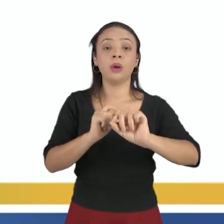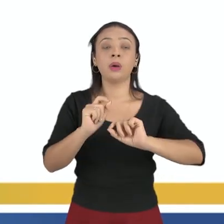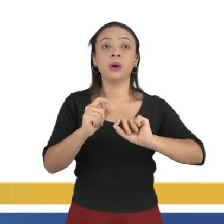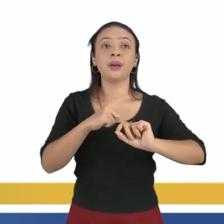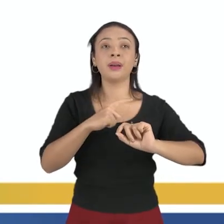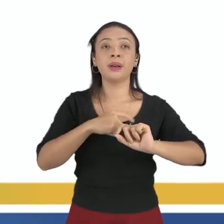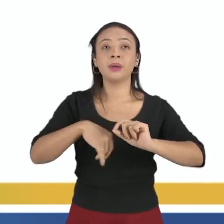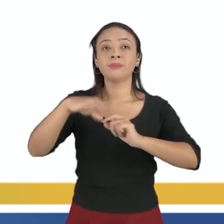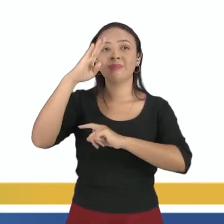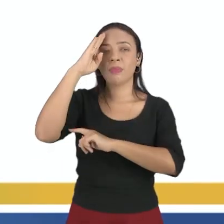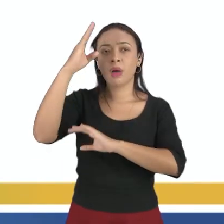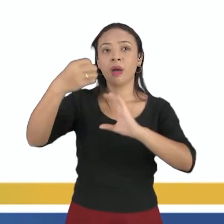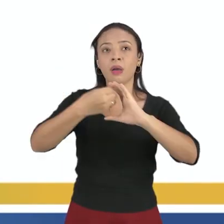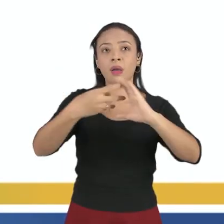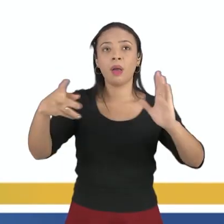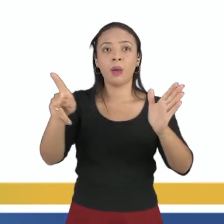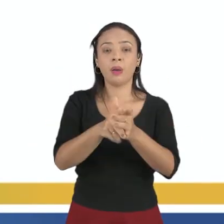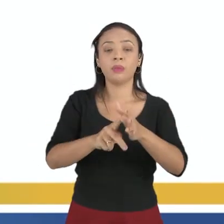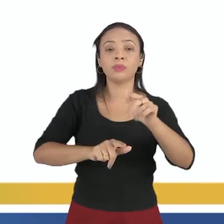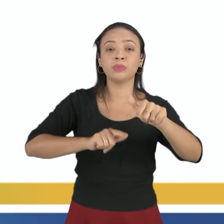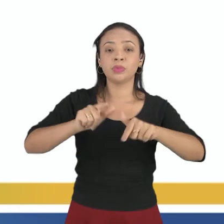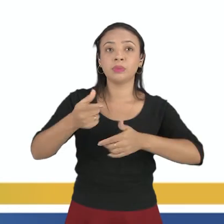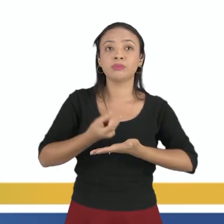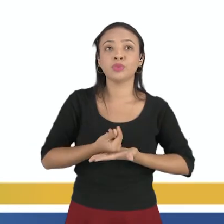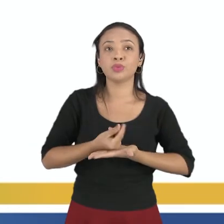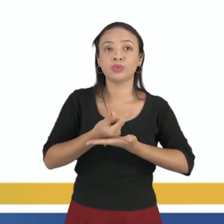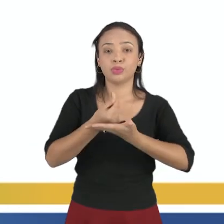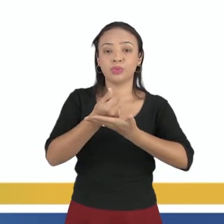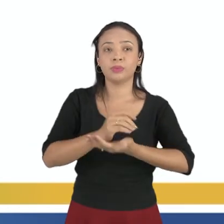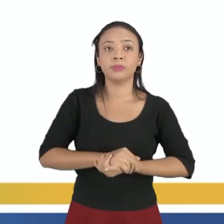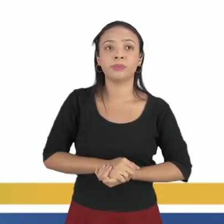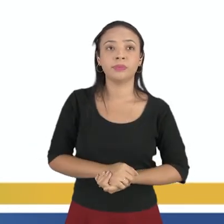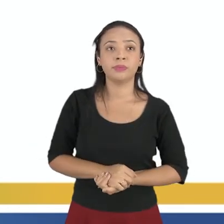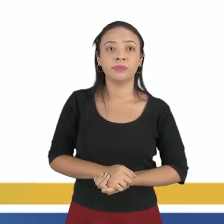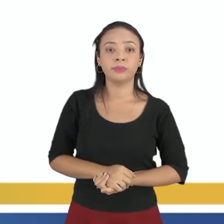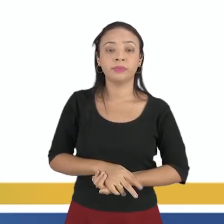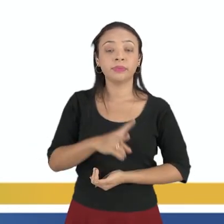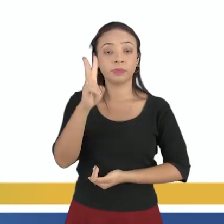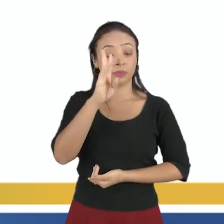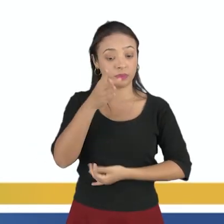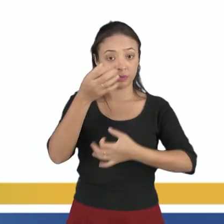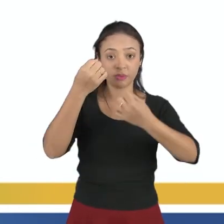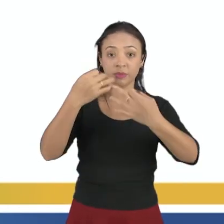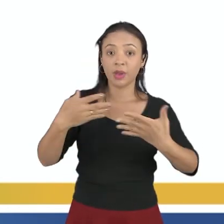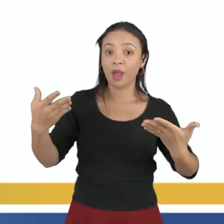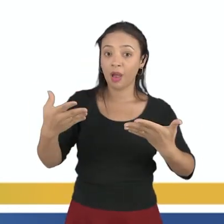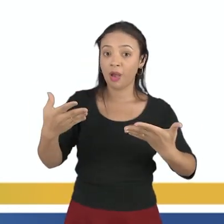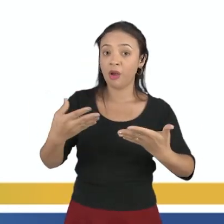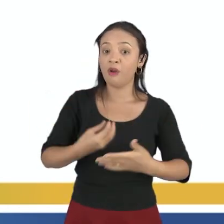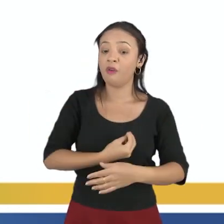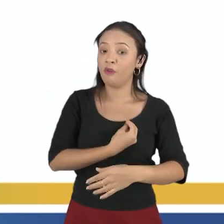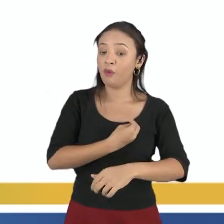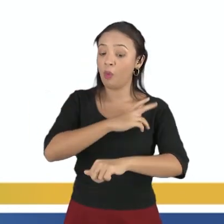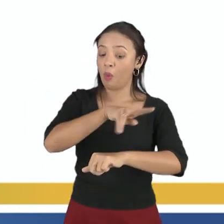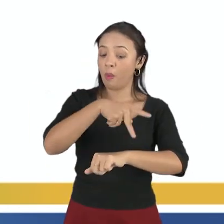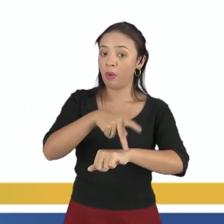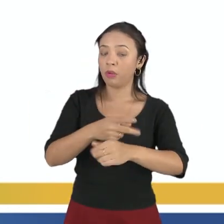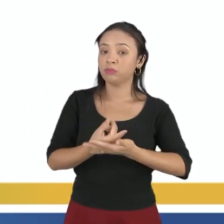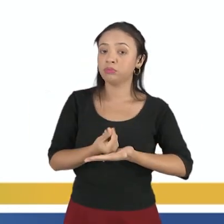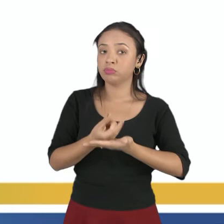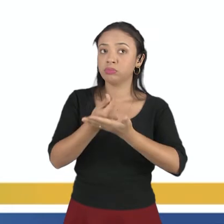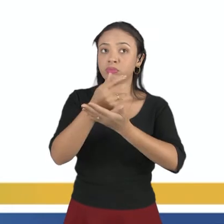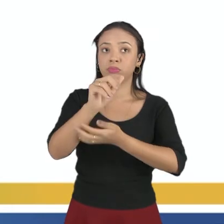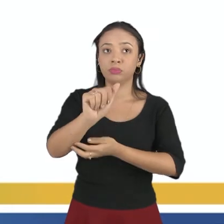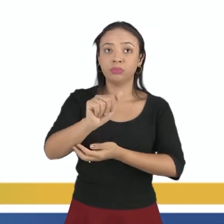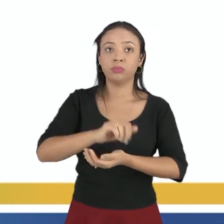aquela que apresenta a principal característica do trabalho capitalista. Lembra que eu disse vivemos em um país capitalista? Vamos